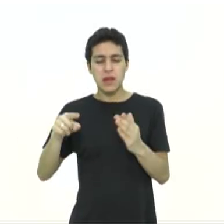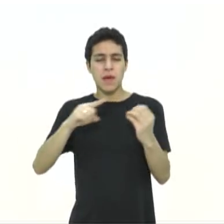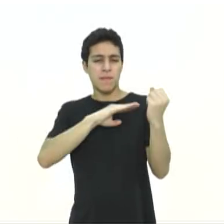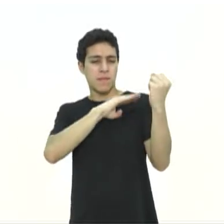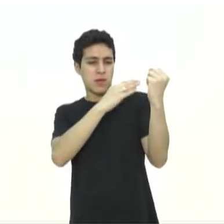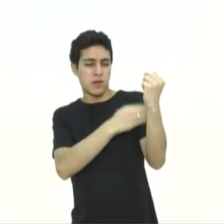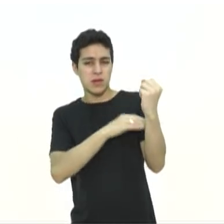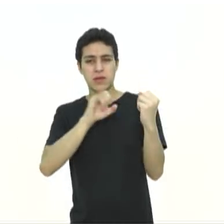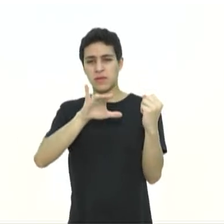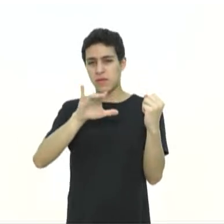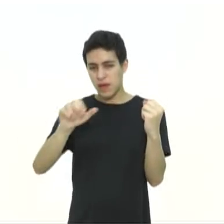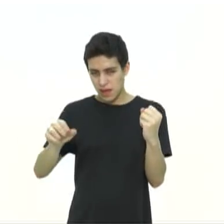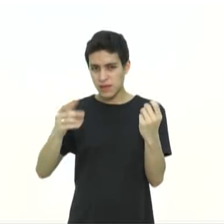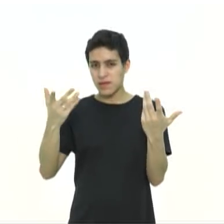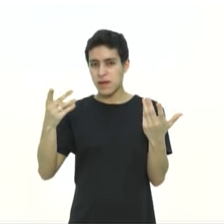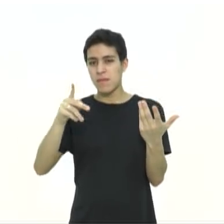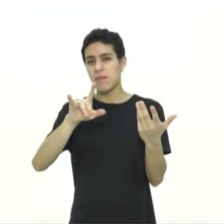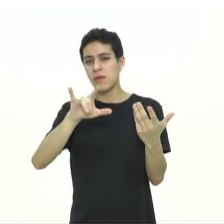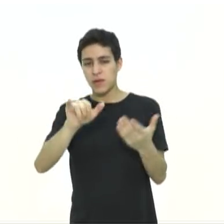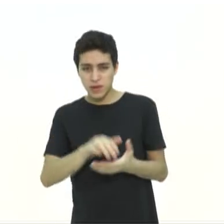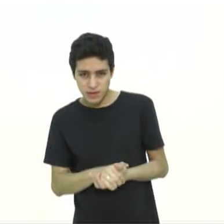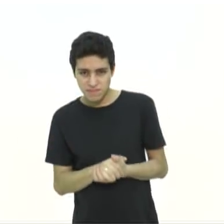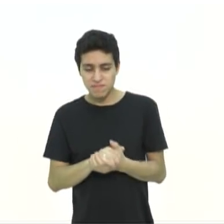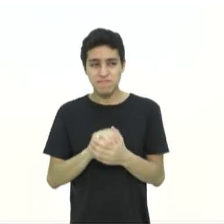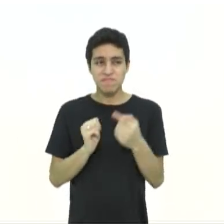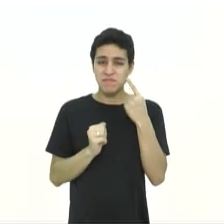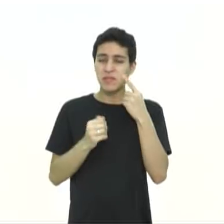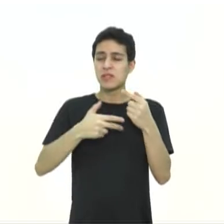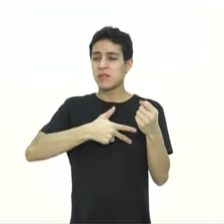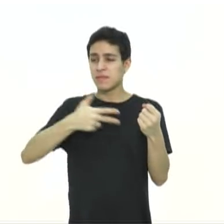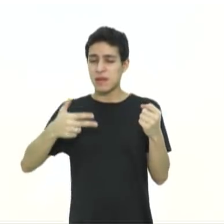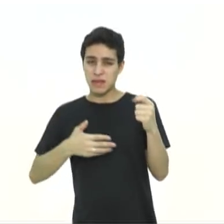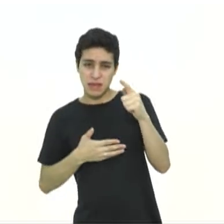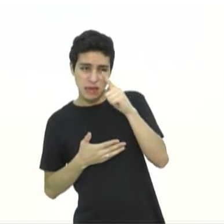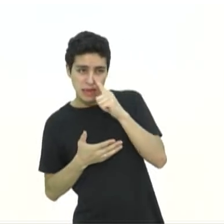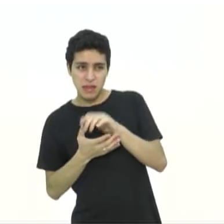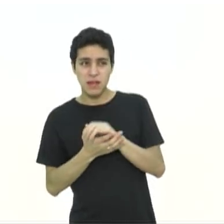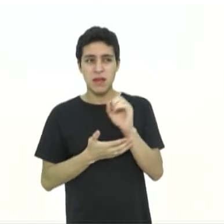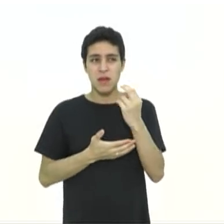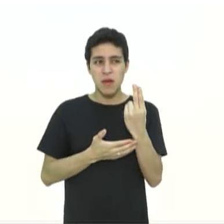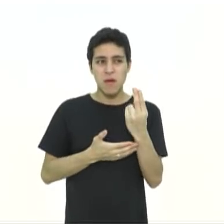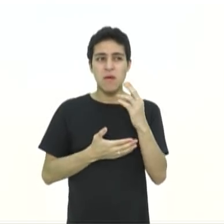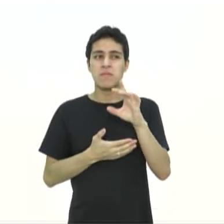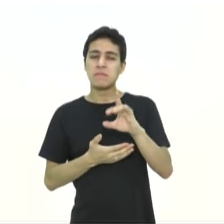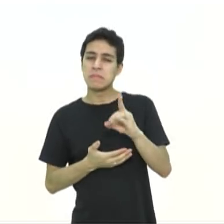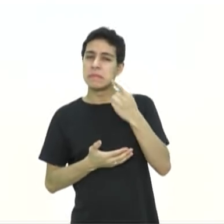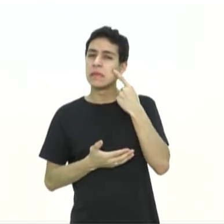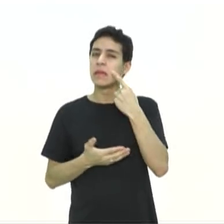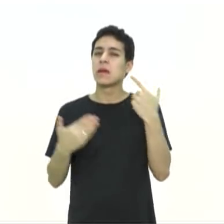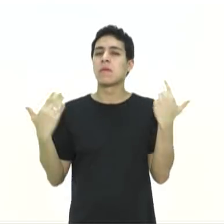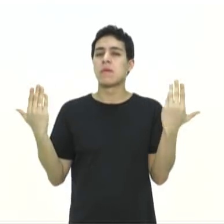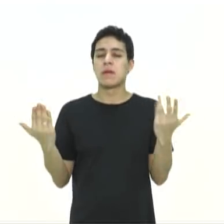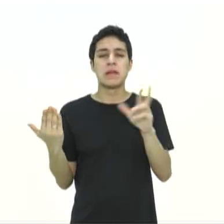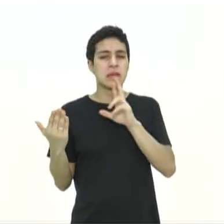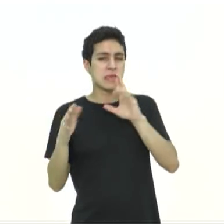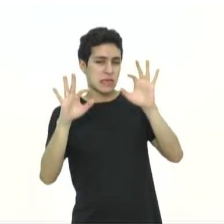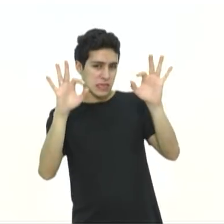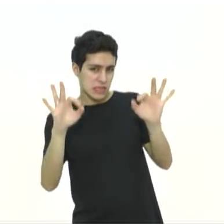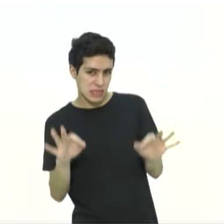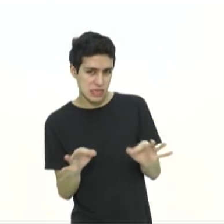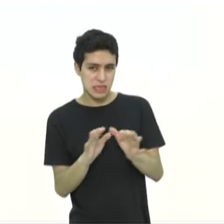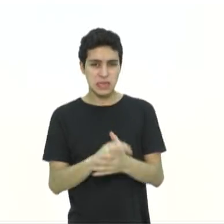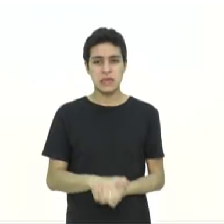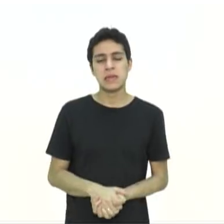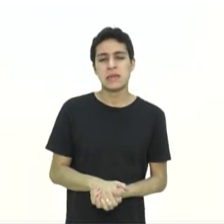Finlândia? Espanha, Portugal, Dinamarca e Grécia? Ou Alemanha, Portugal, Noruega e Espanha? Resposta correta,